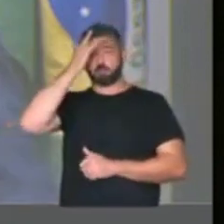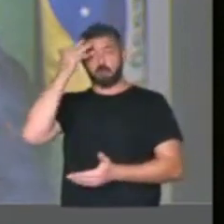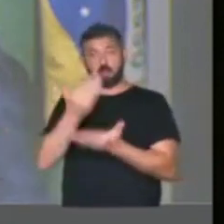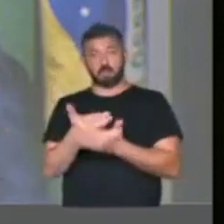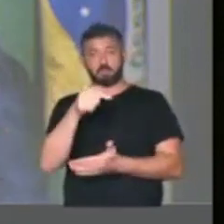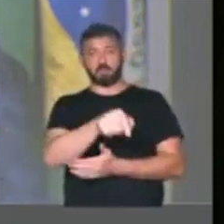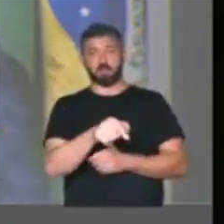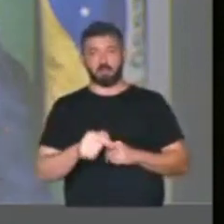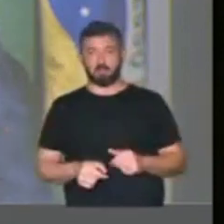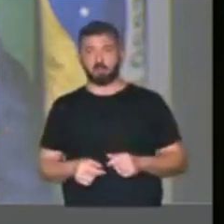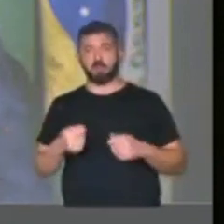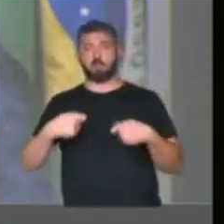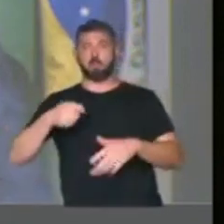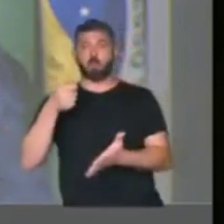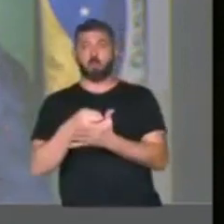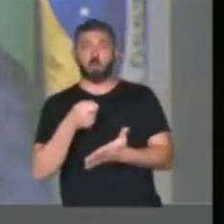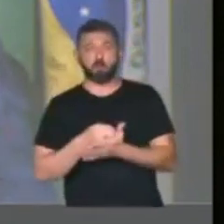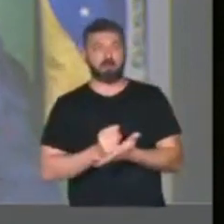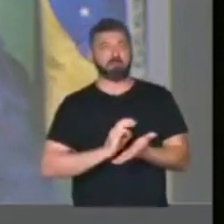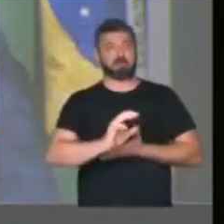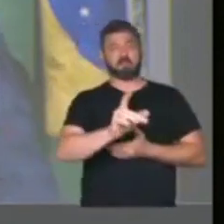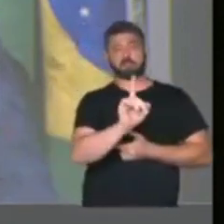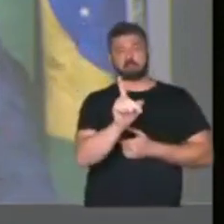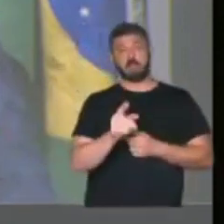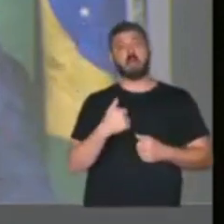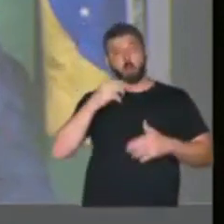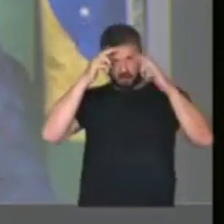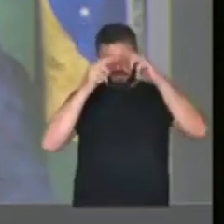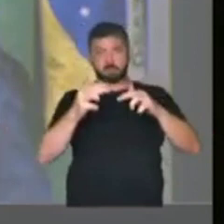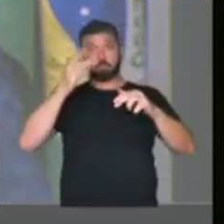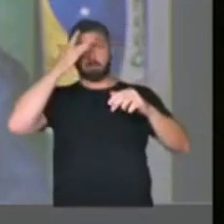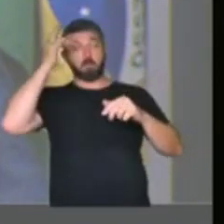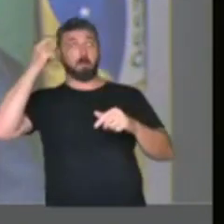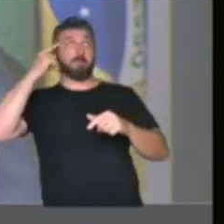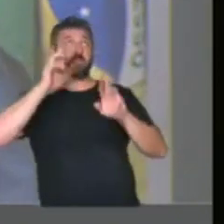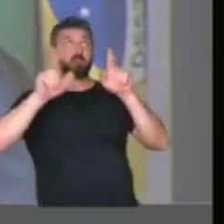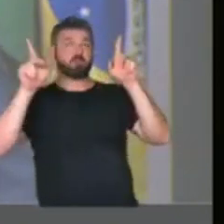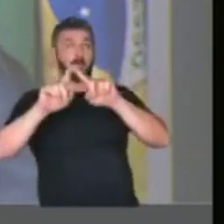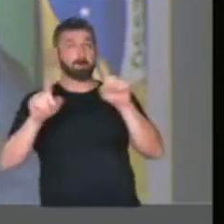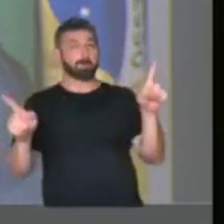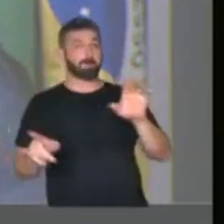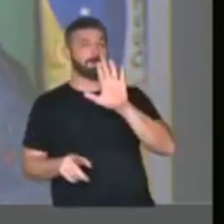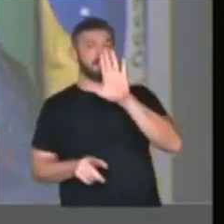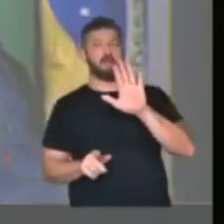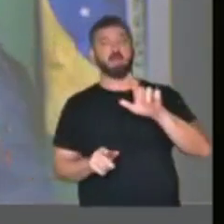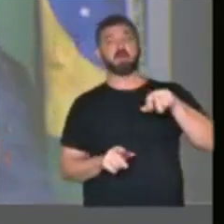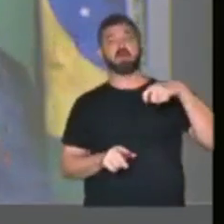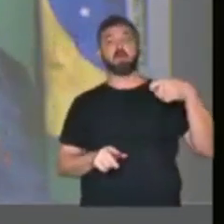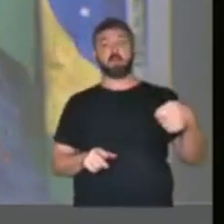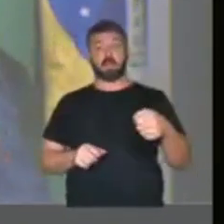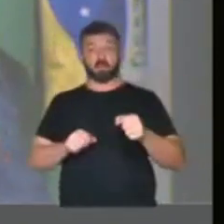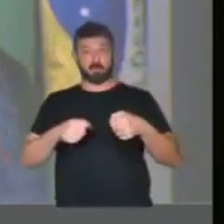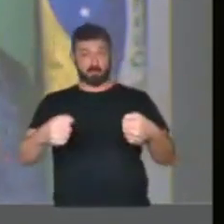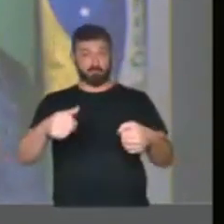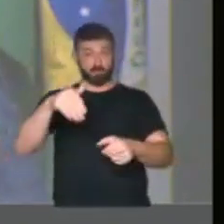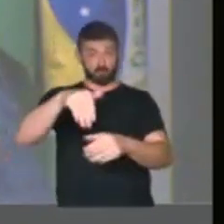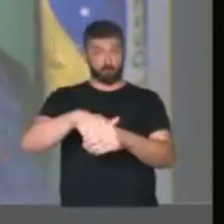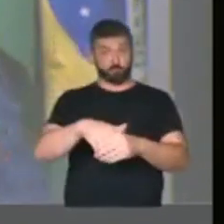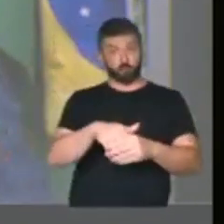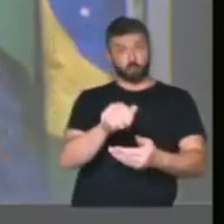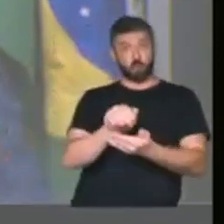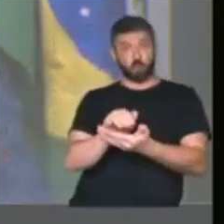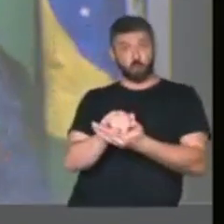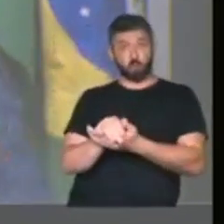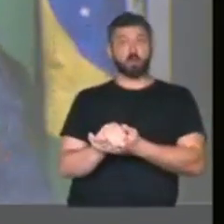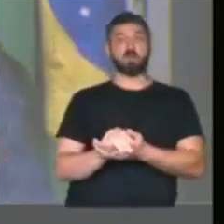política e sem obrigar ninguém a financiar sua campanha respeito quem pensa de outra maneira mas mesmo aqueles que defendem o fundo eleitoral não faz